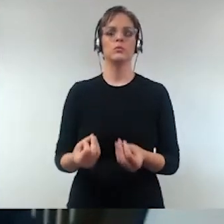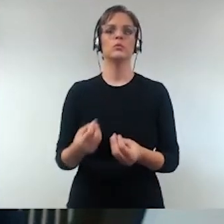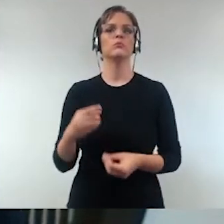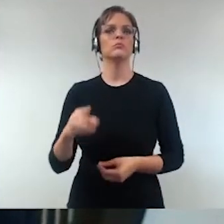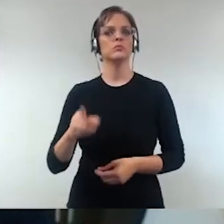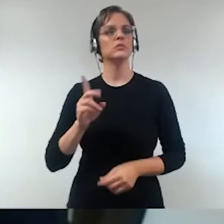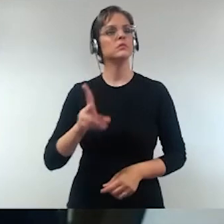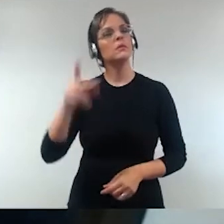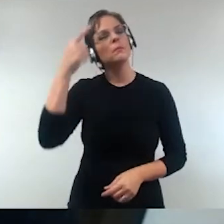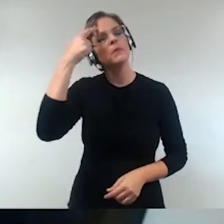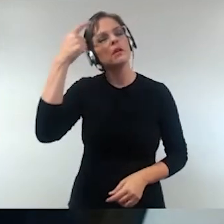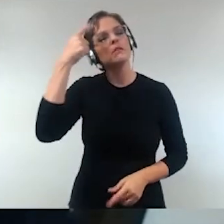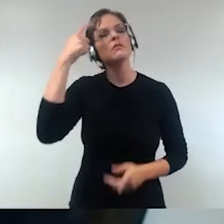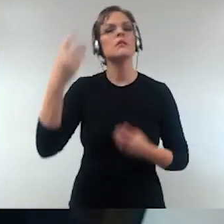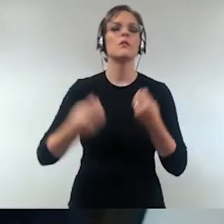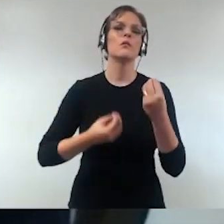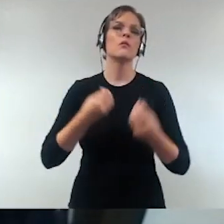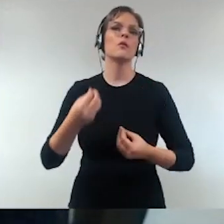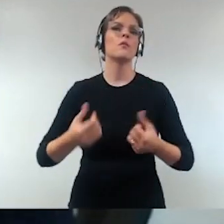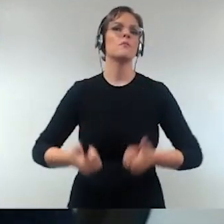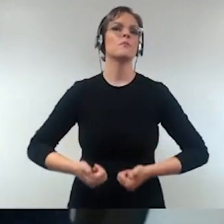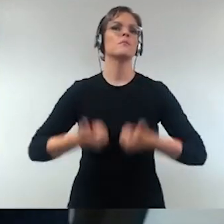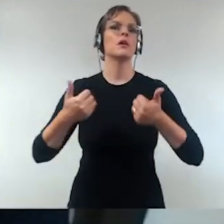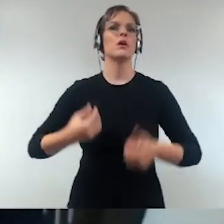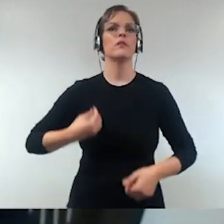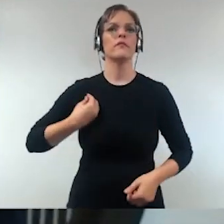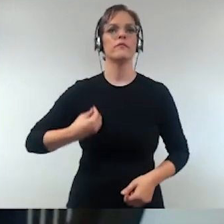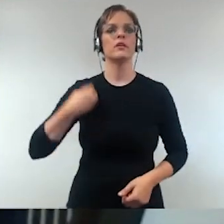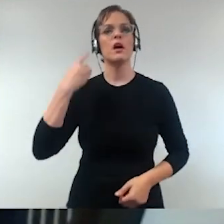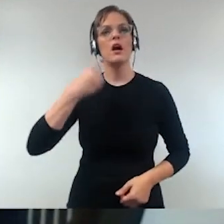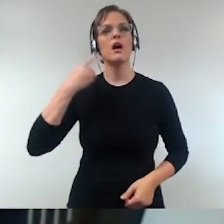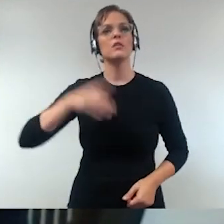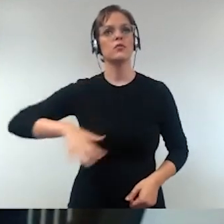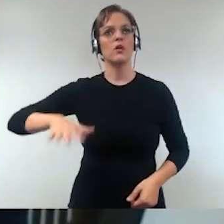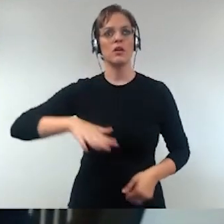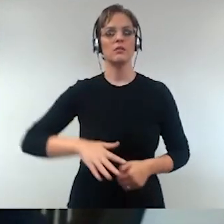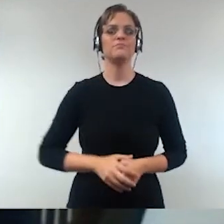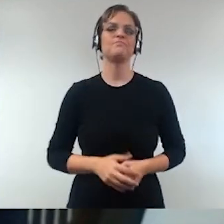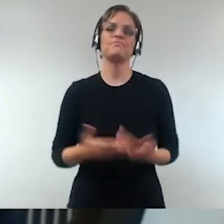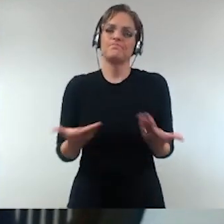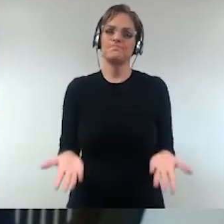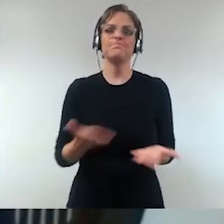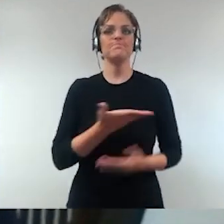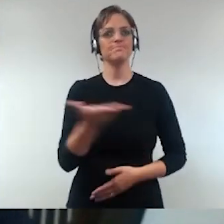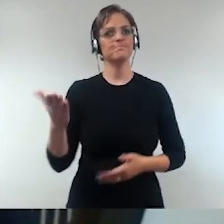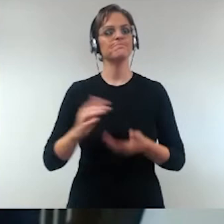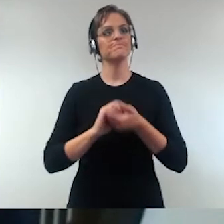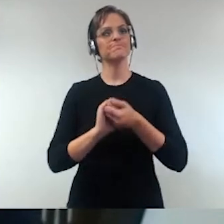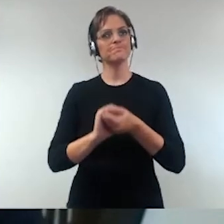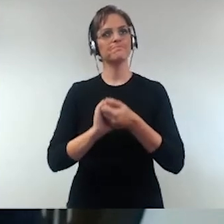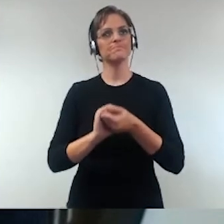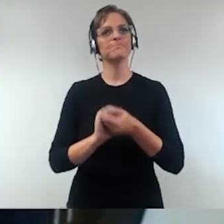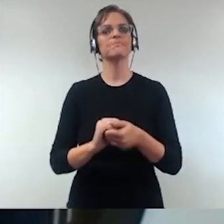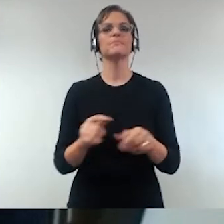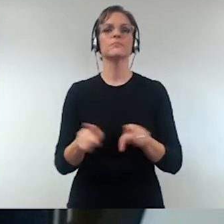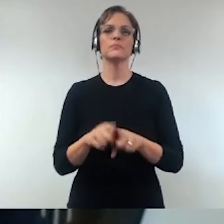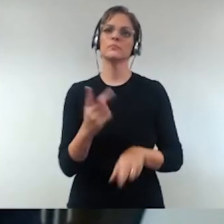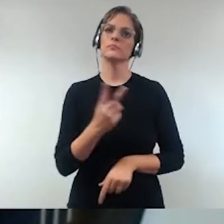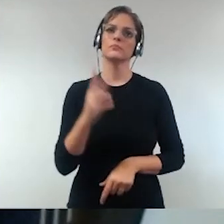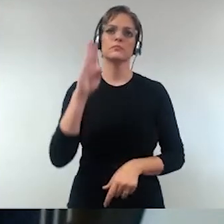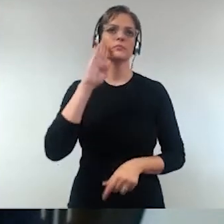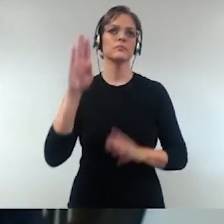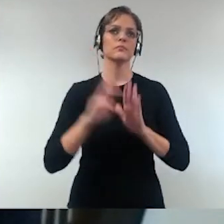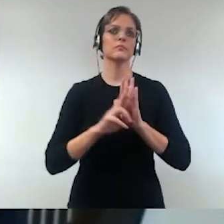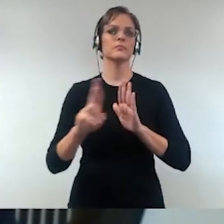sempre pensando em alguma coisa para melhorar a vida dos advogados. Então, eu os cumprimento e, em nome dos dois, cumprimento o Conselho Federal e a